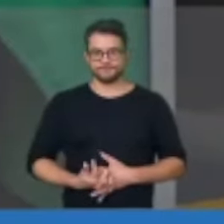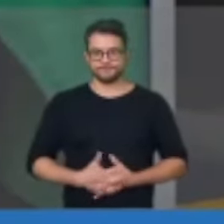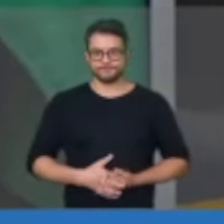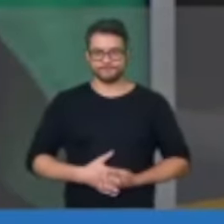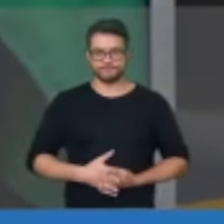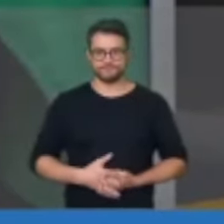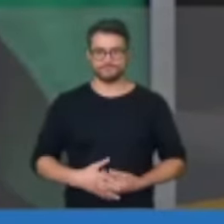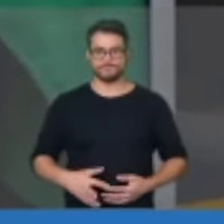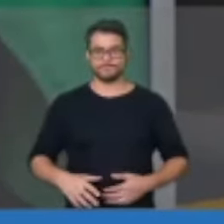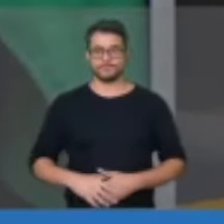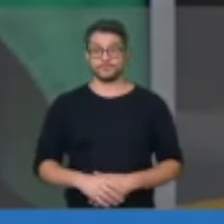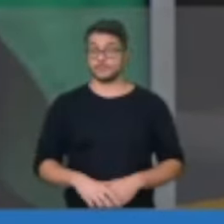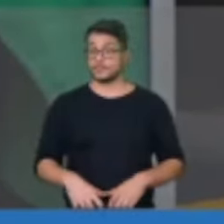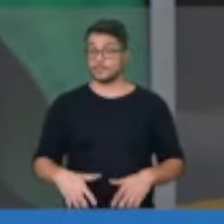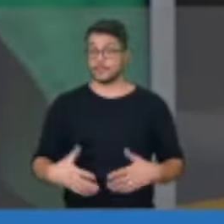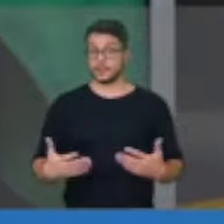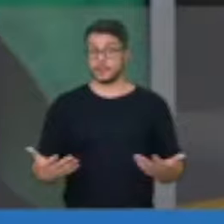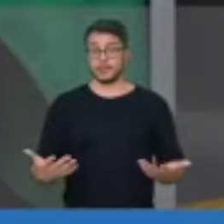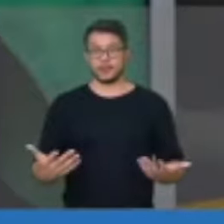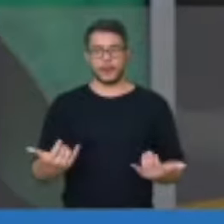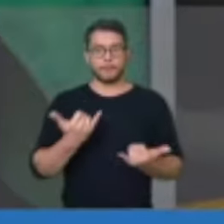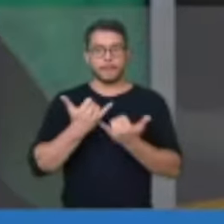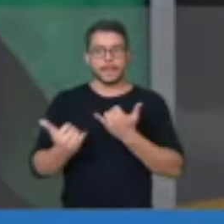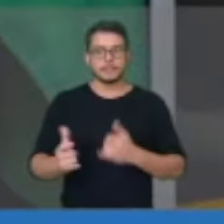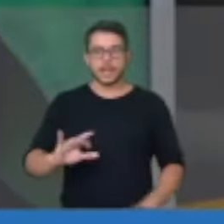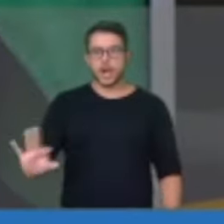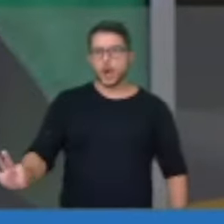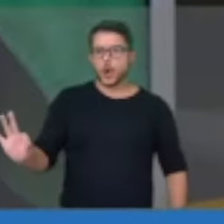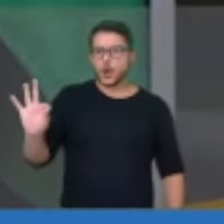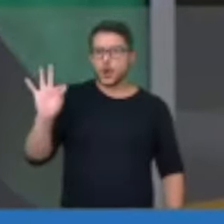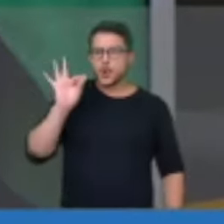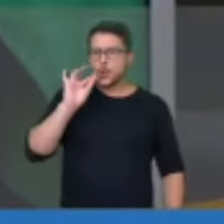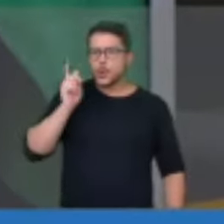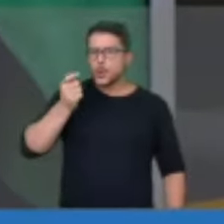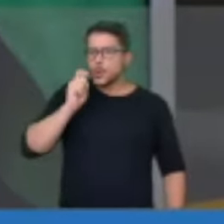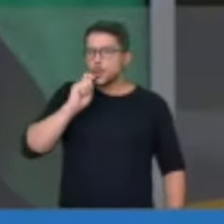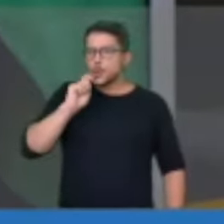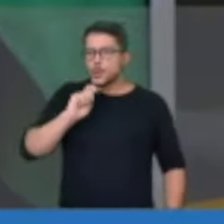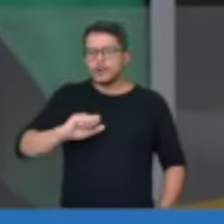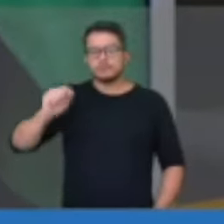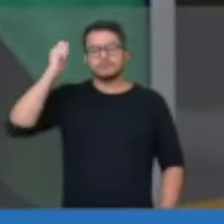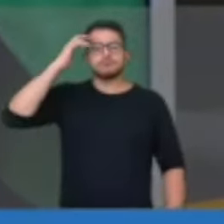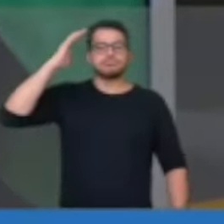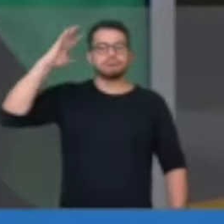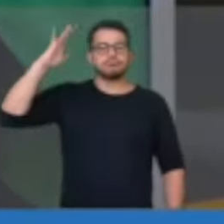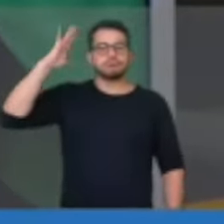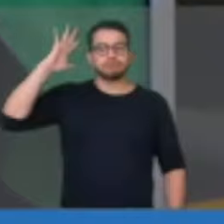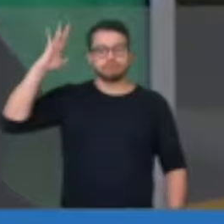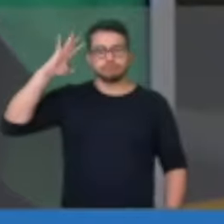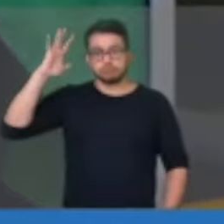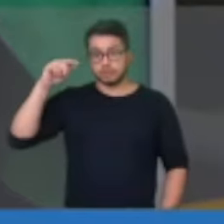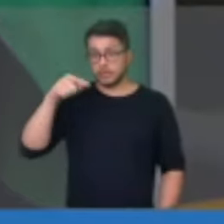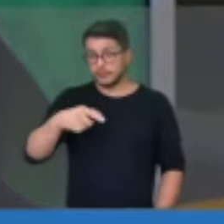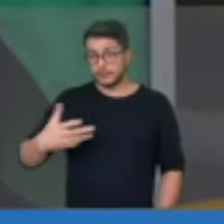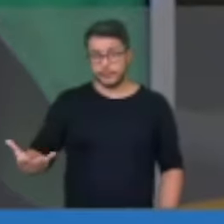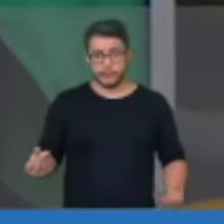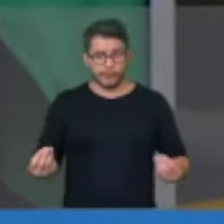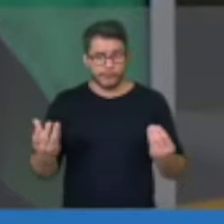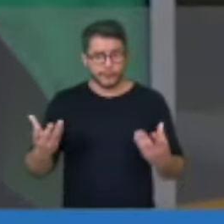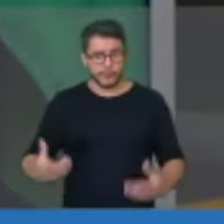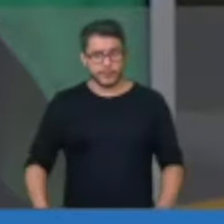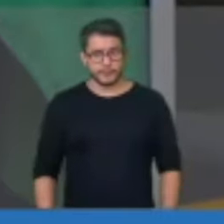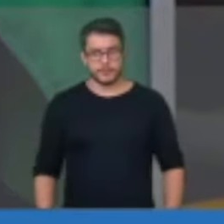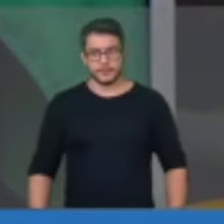histérica. É como se alguém tivesse fumado maconha e criado aquela porcaria. Maconha não, nem maconha deixa a pessoa doida desse jeito.